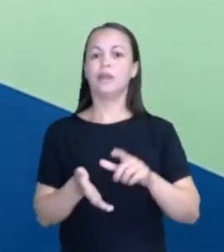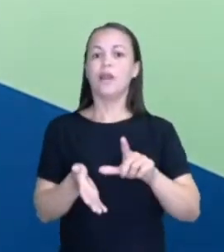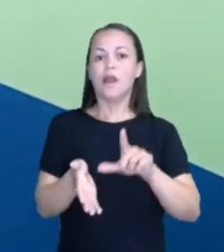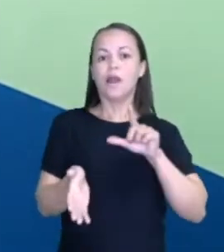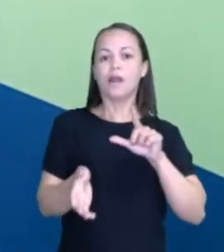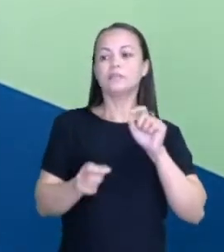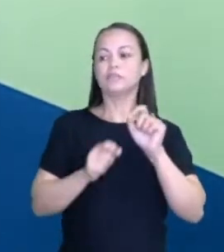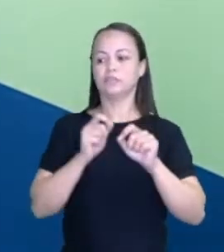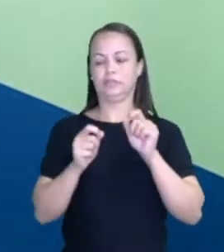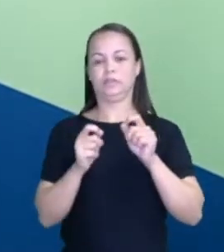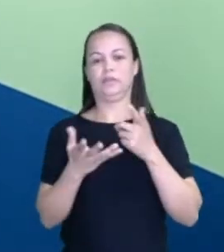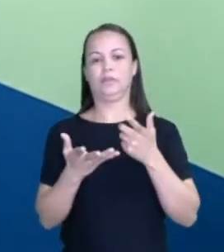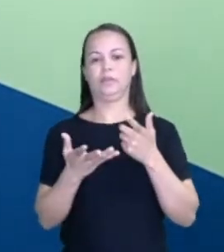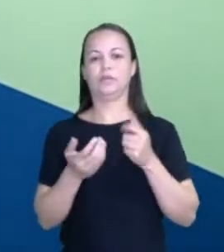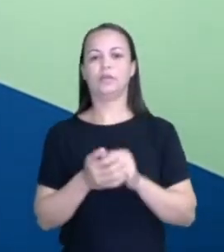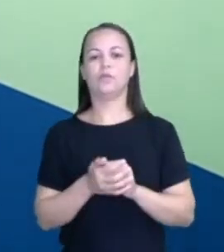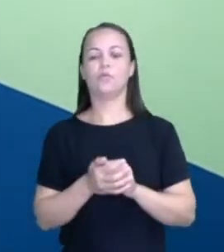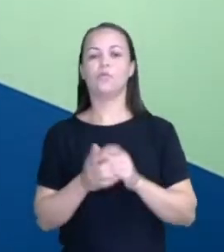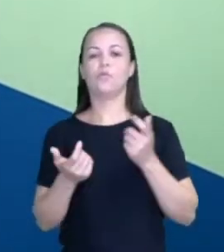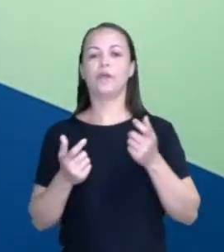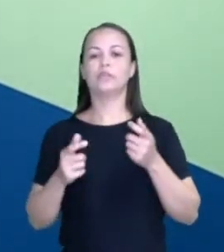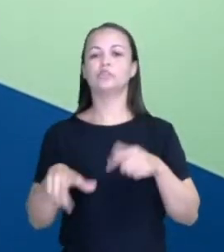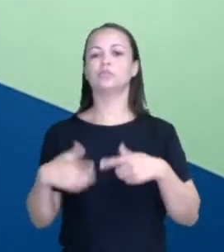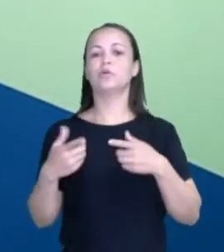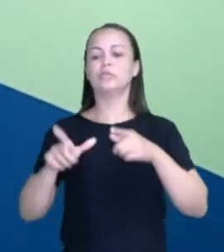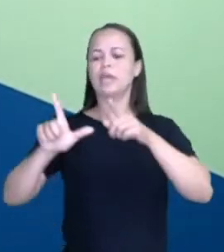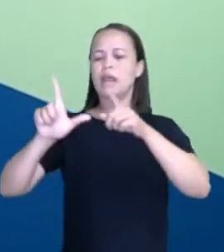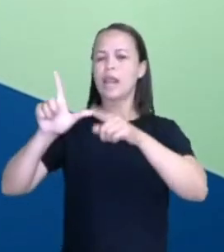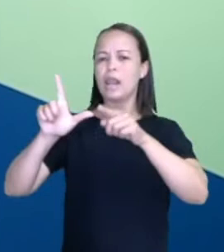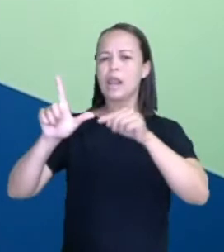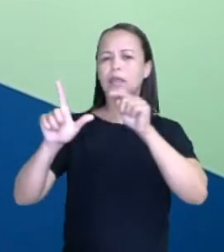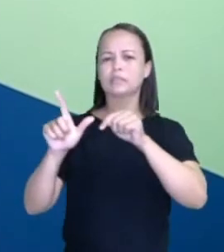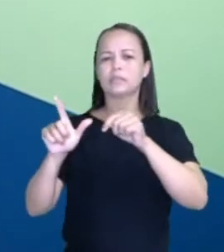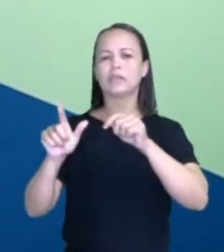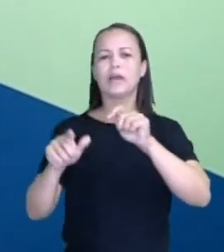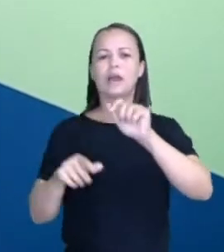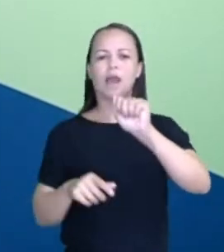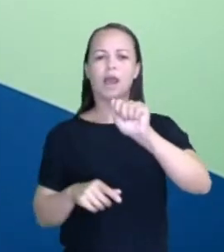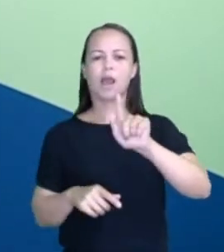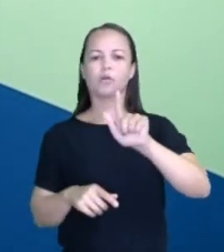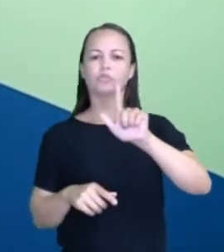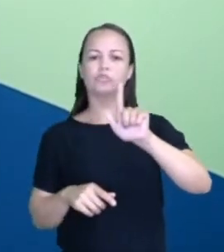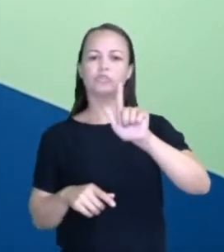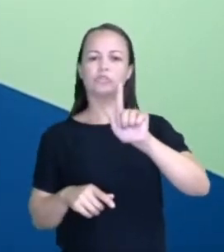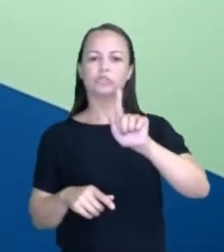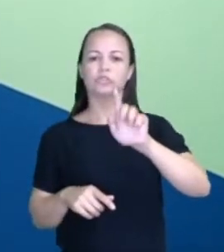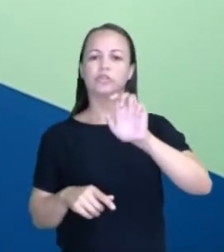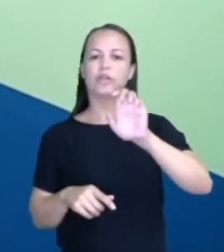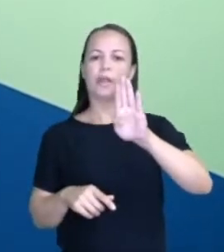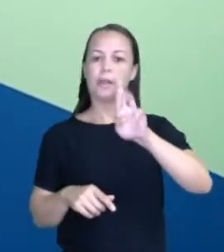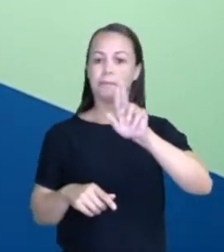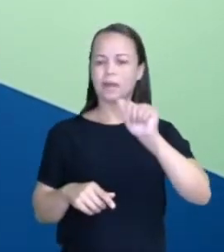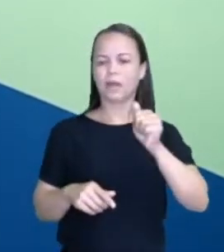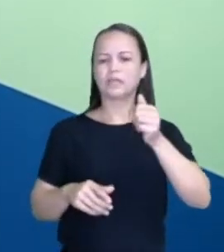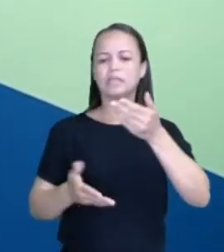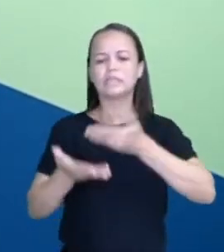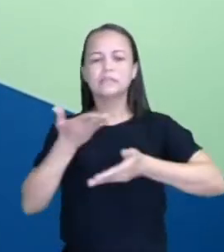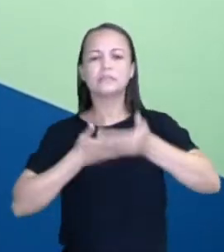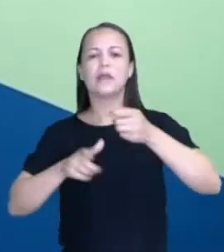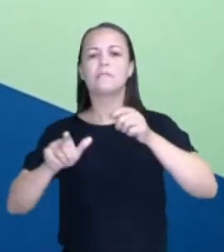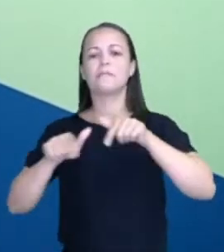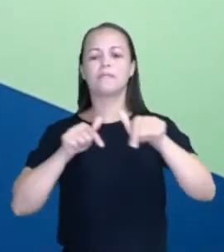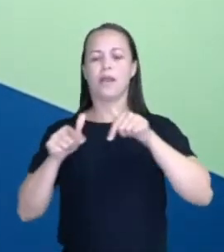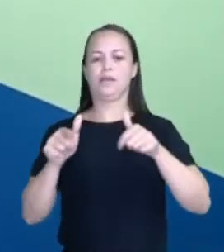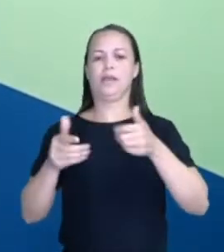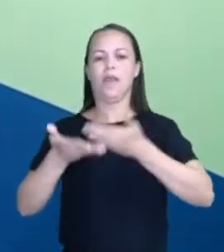é o eixo de álgebra. Lembrando que álgebra é aquela parte da matemática que trabalha a relação entre números e